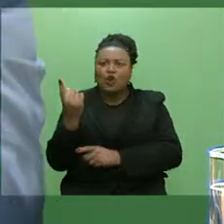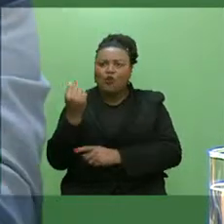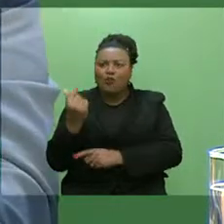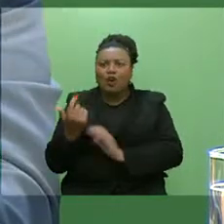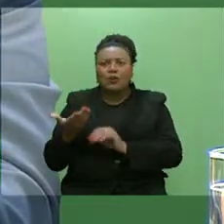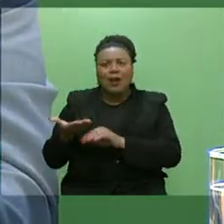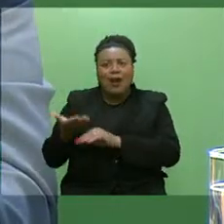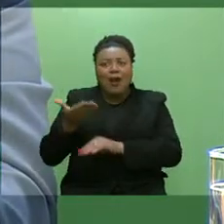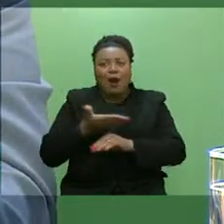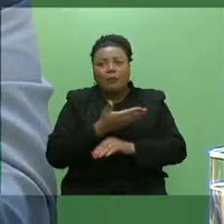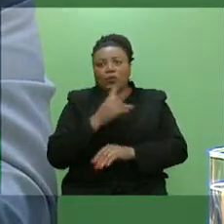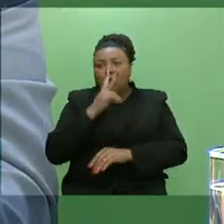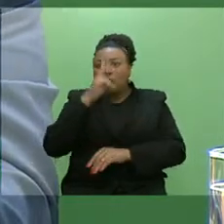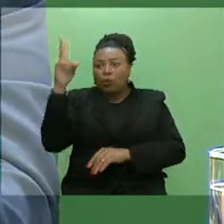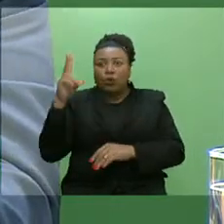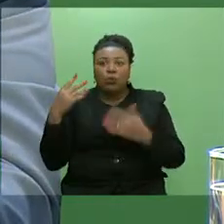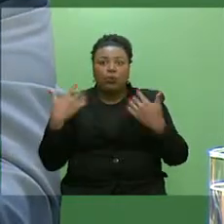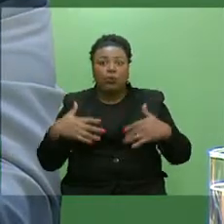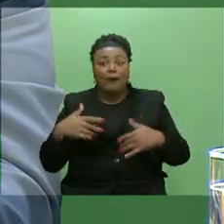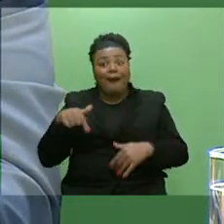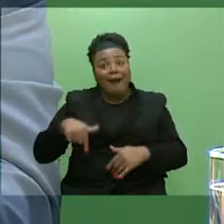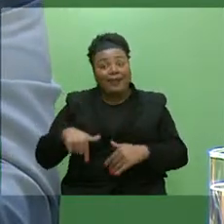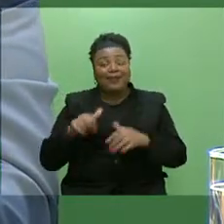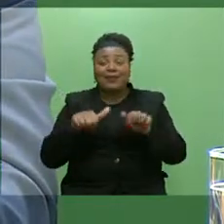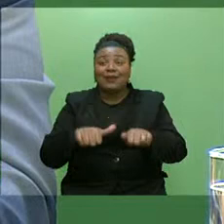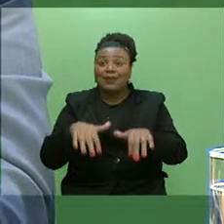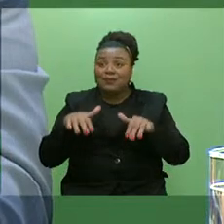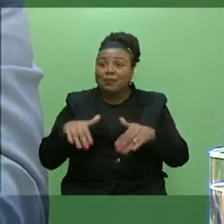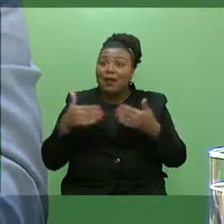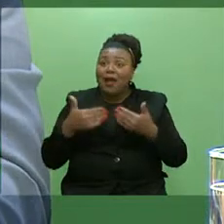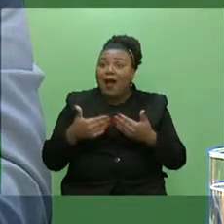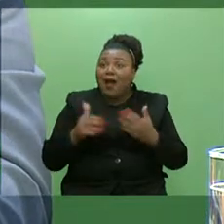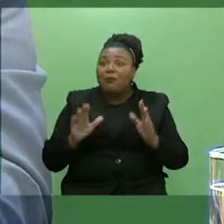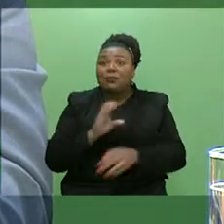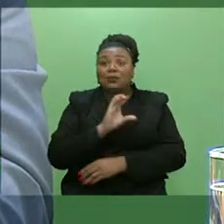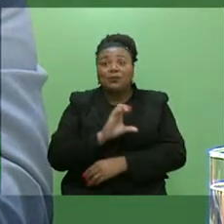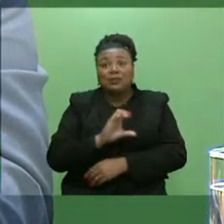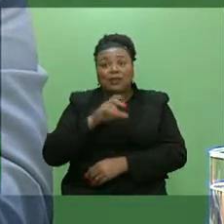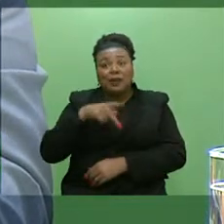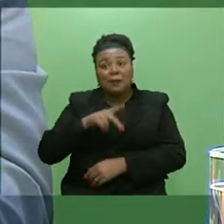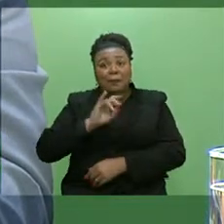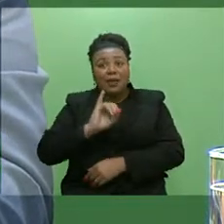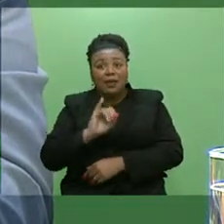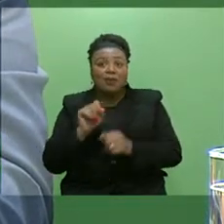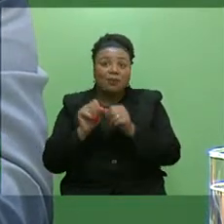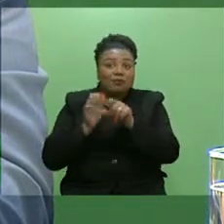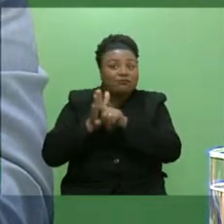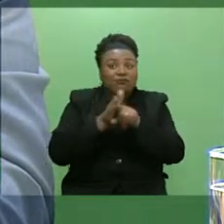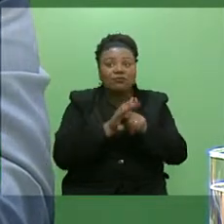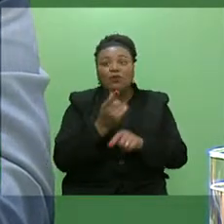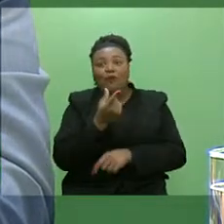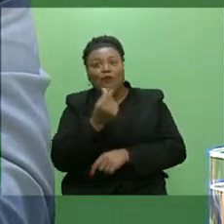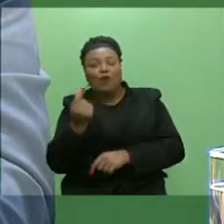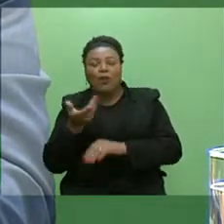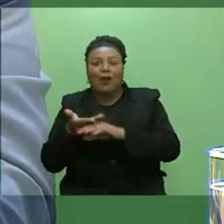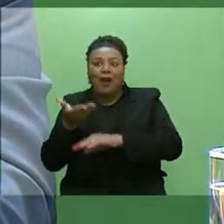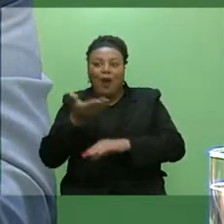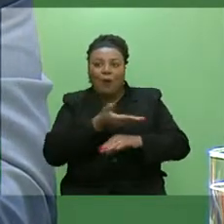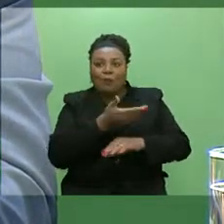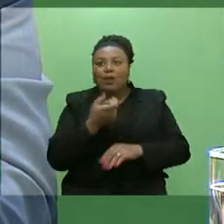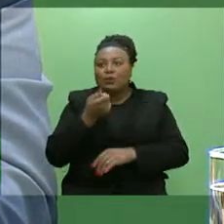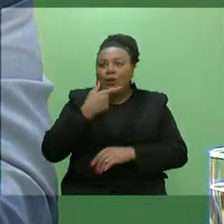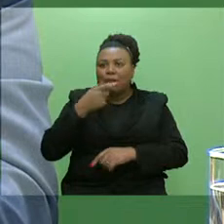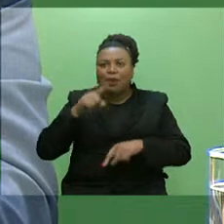foram aumentados exponencialmente. Essa casa, inclusive, abriu uma CPI para investigar o aumento dos custos dos medicamentos e